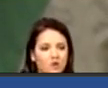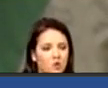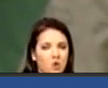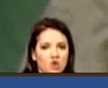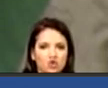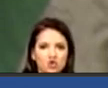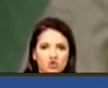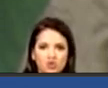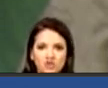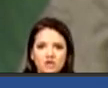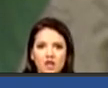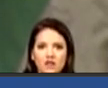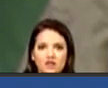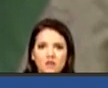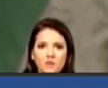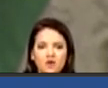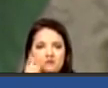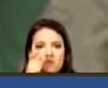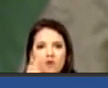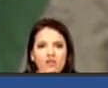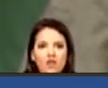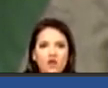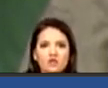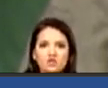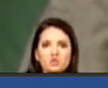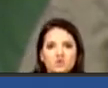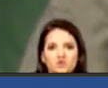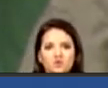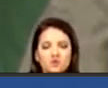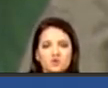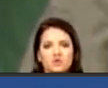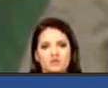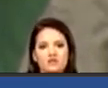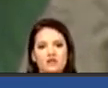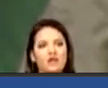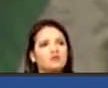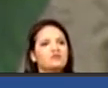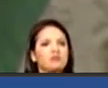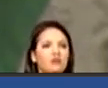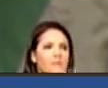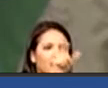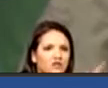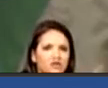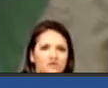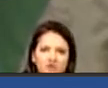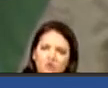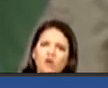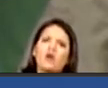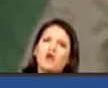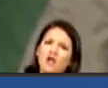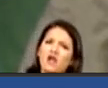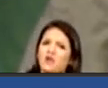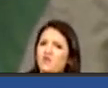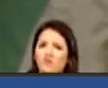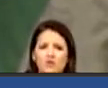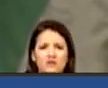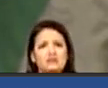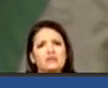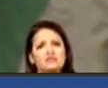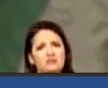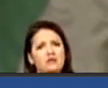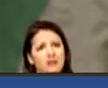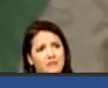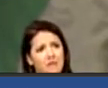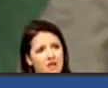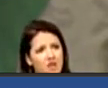e dos interesses sociais e individuais indisponíveis e está disponível audi ou ao